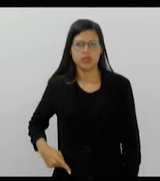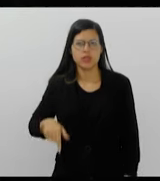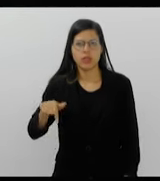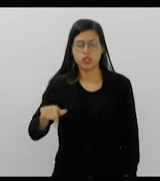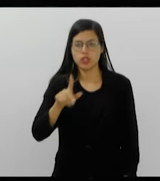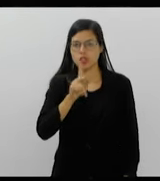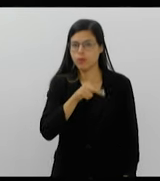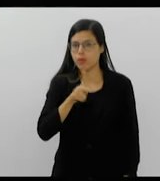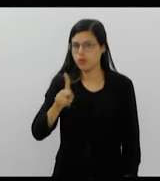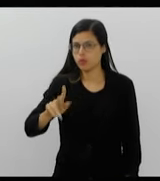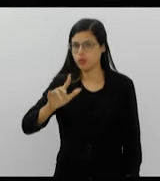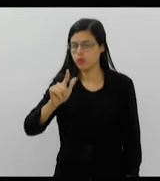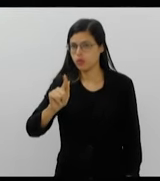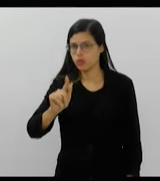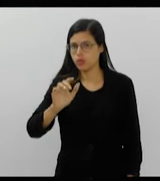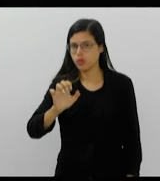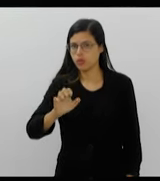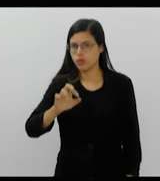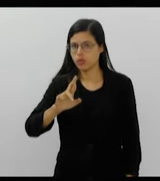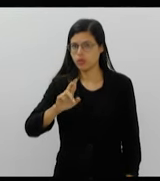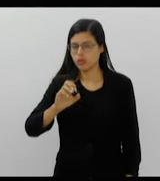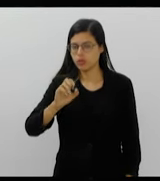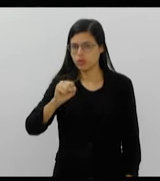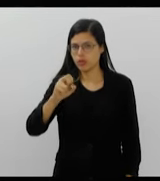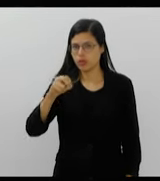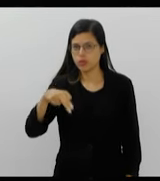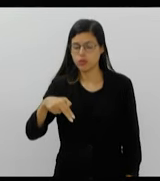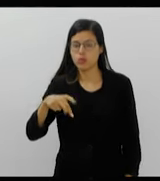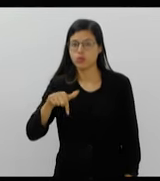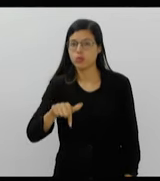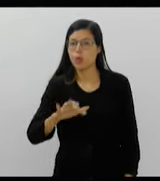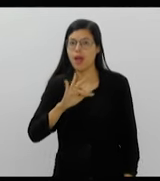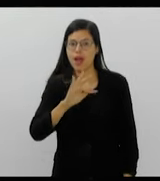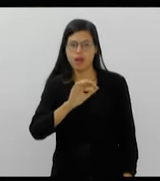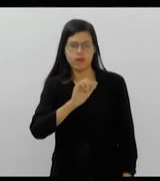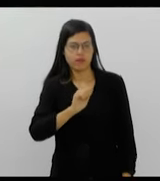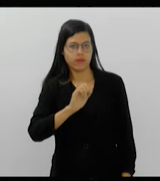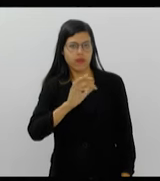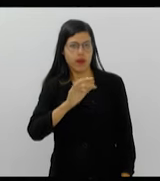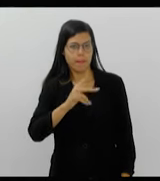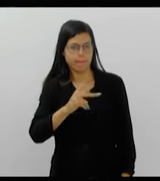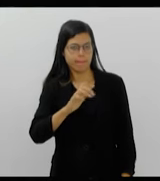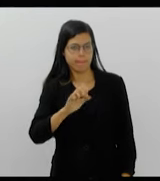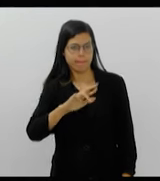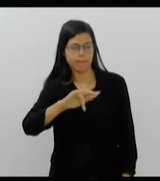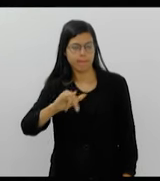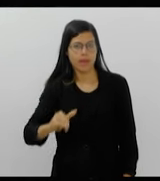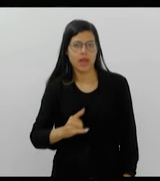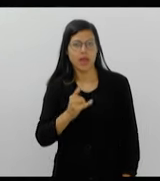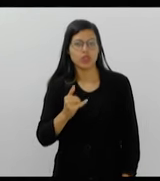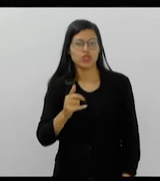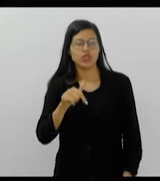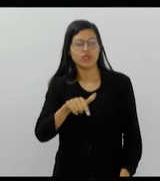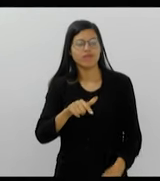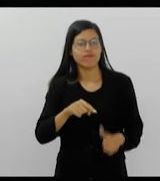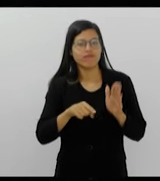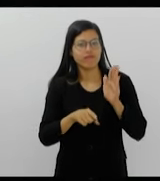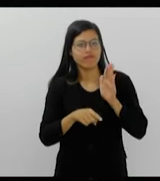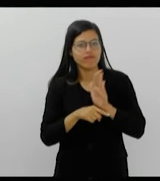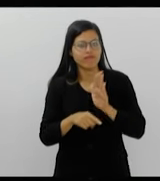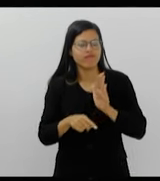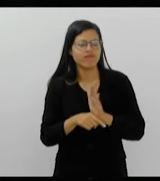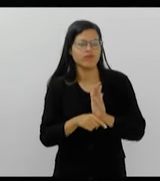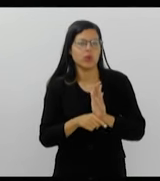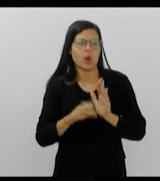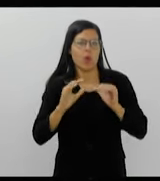professor Gerson Lima. A FAPERJ tem sido como o esteio da comunidade científica no Estado do Rio de